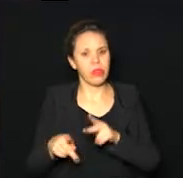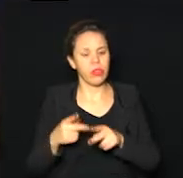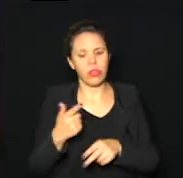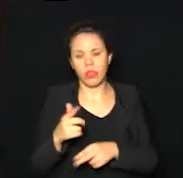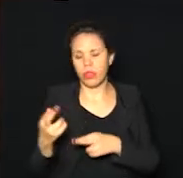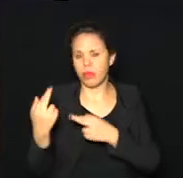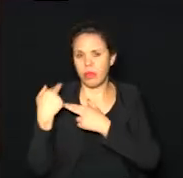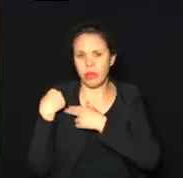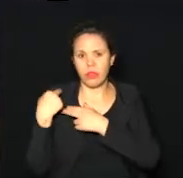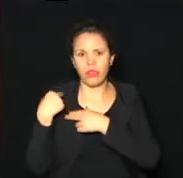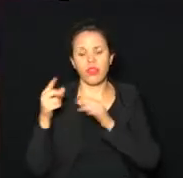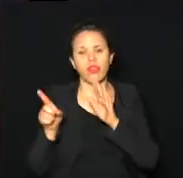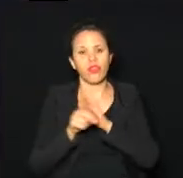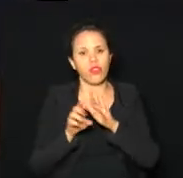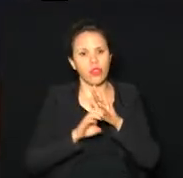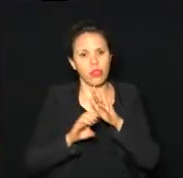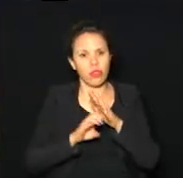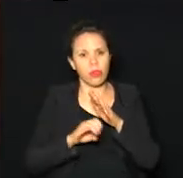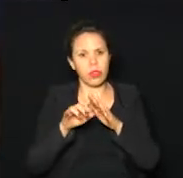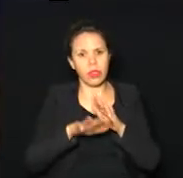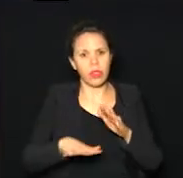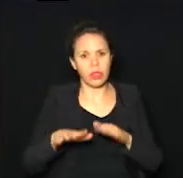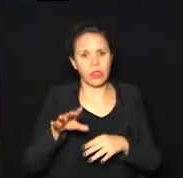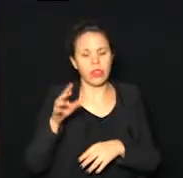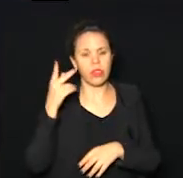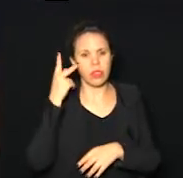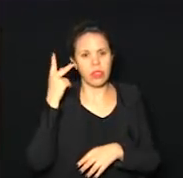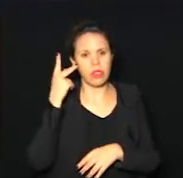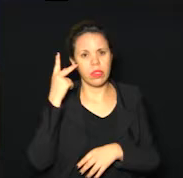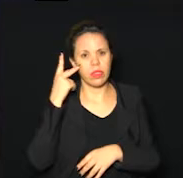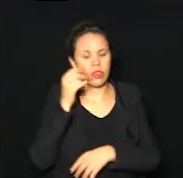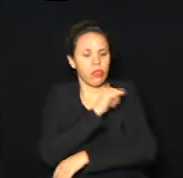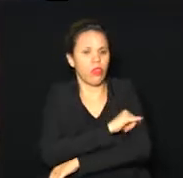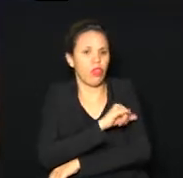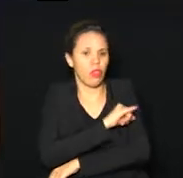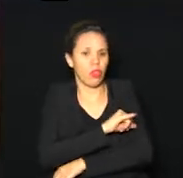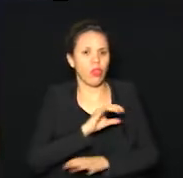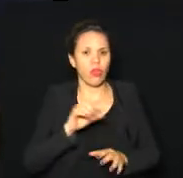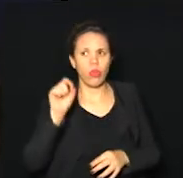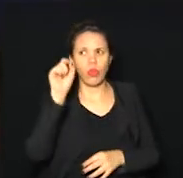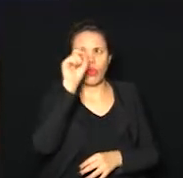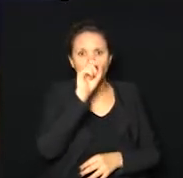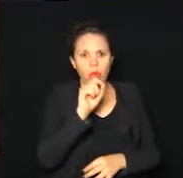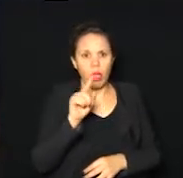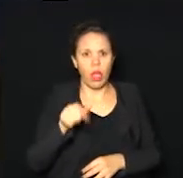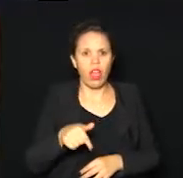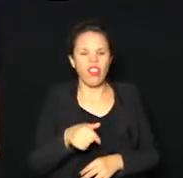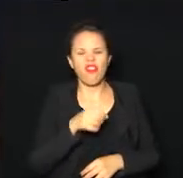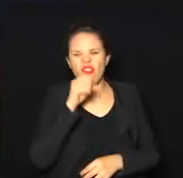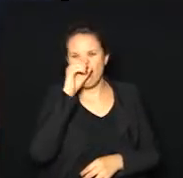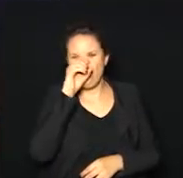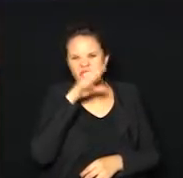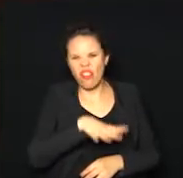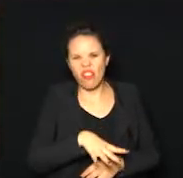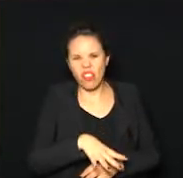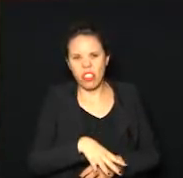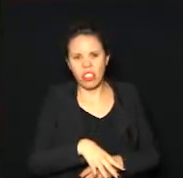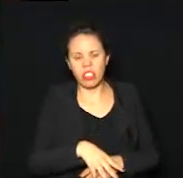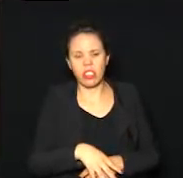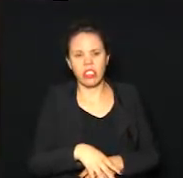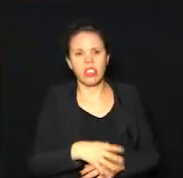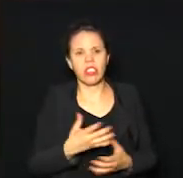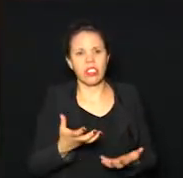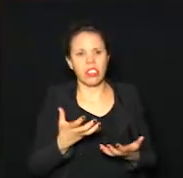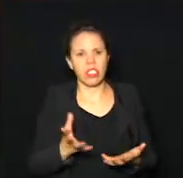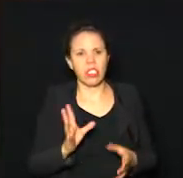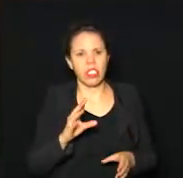irresponsáveis. Empresários imbecis de São Paulo, de Rio de Janeiro, de todos os lugares, são imbecis, porque eles querem que os trabalhadores vão